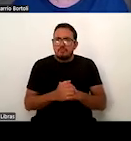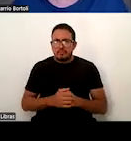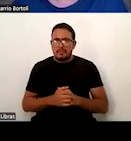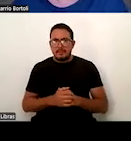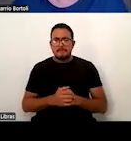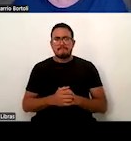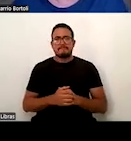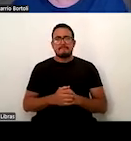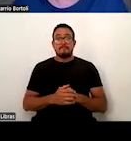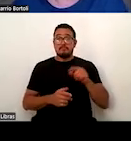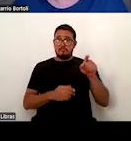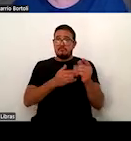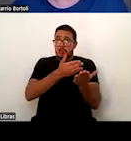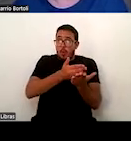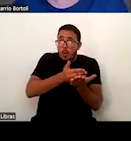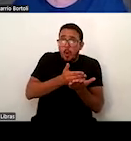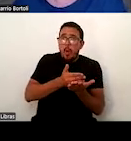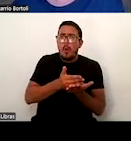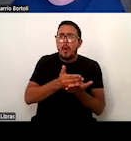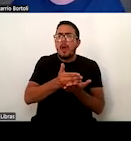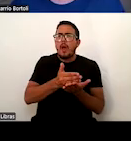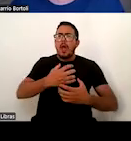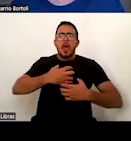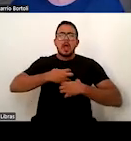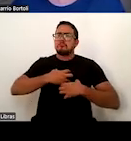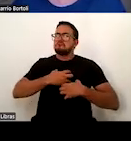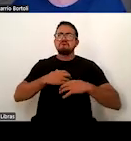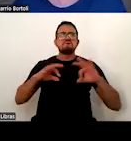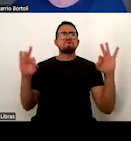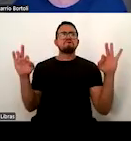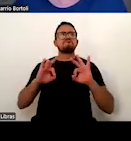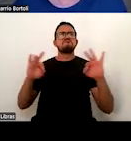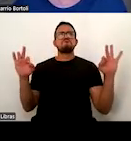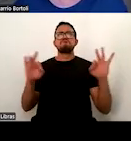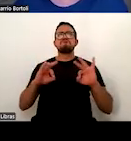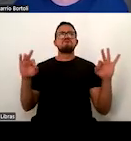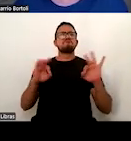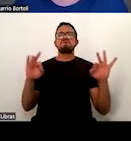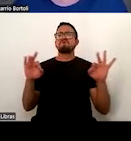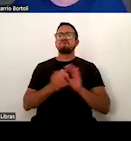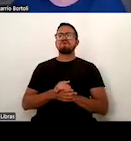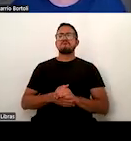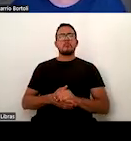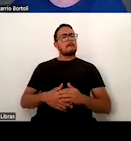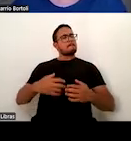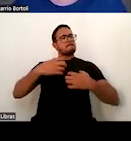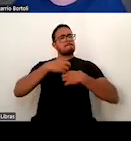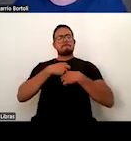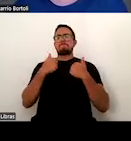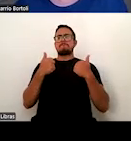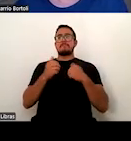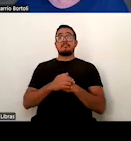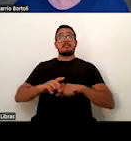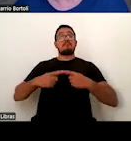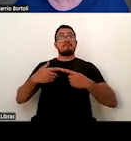sintoma, ele é completamente assintomático, mas quando o câncer já está um pouquinho mais evoluído, ele pode se manifestar com um quadro